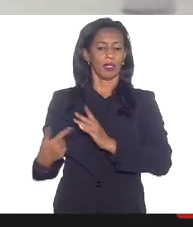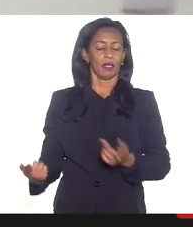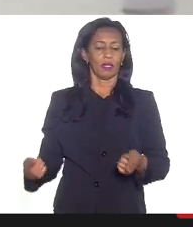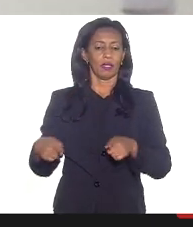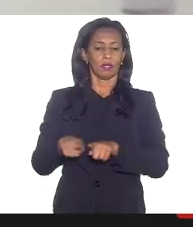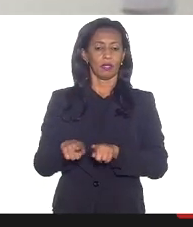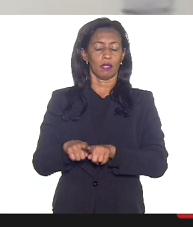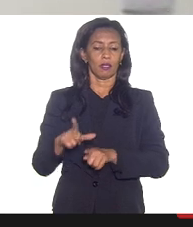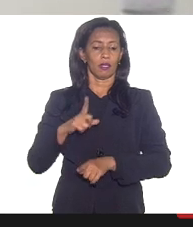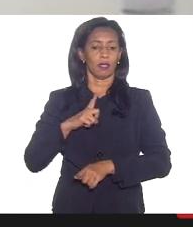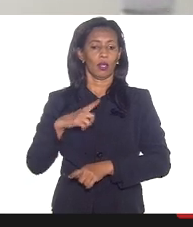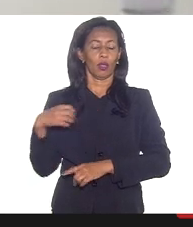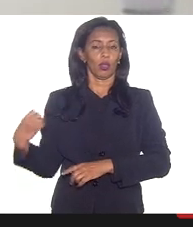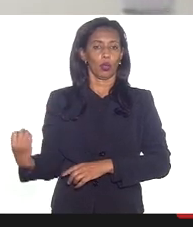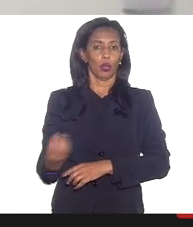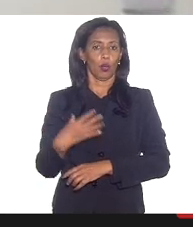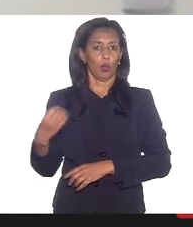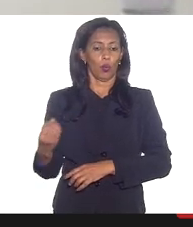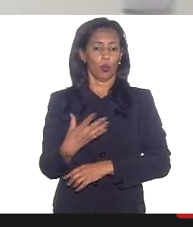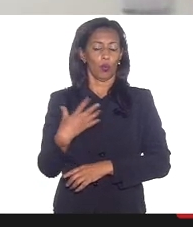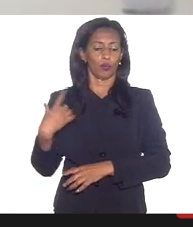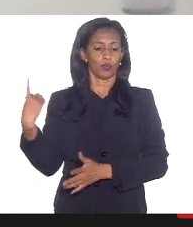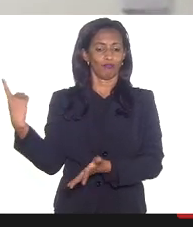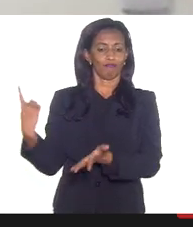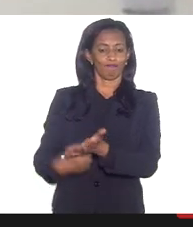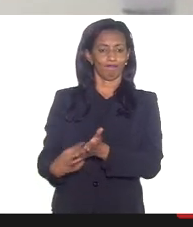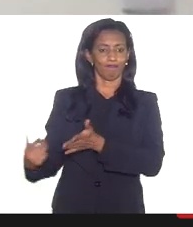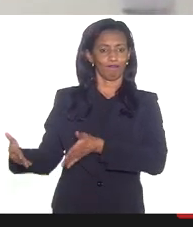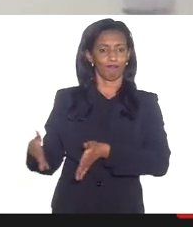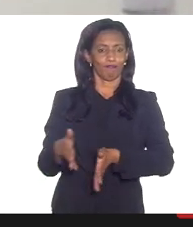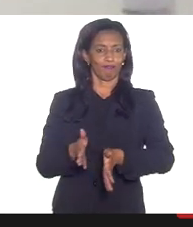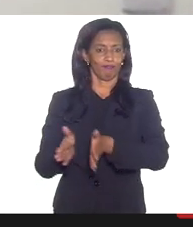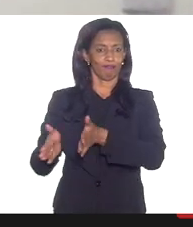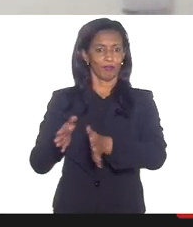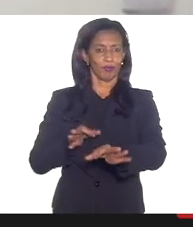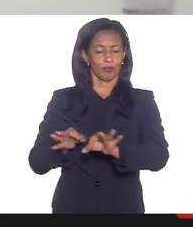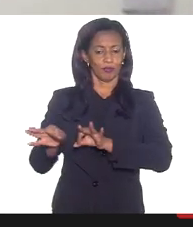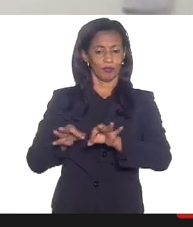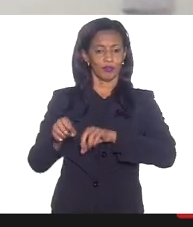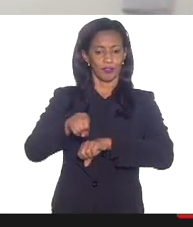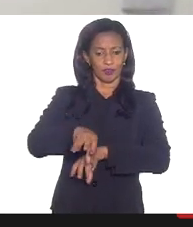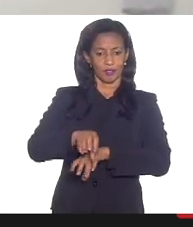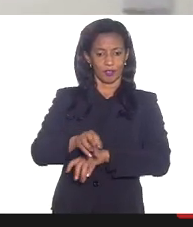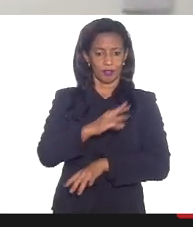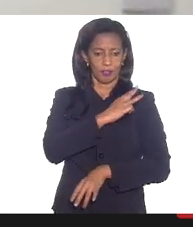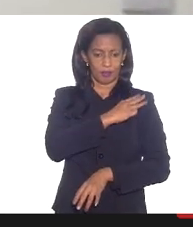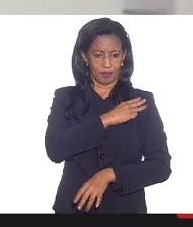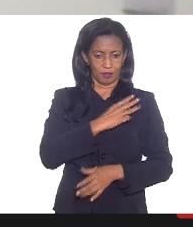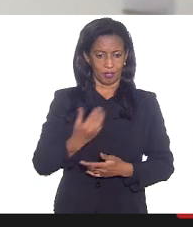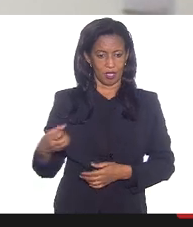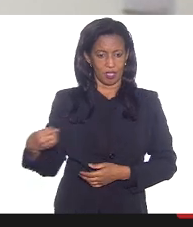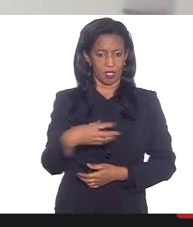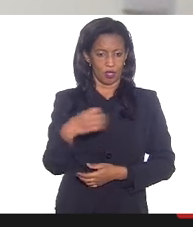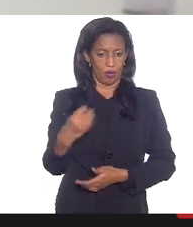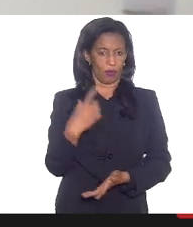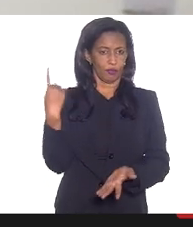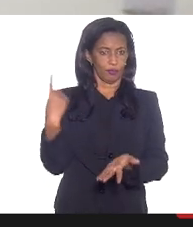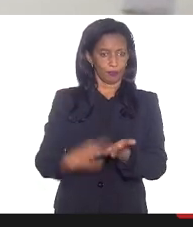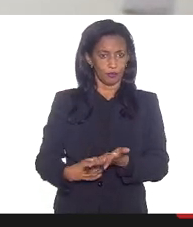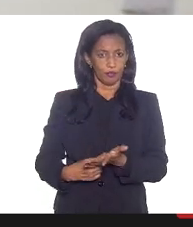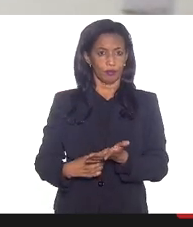levando a novos marcos de estruturação e organização do ensino médio. Esses novos